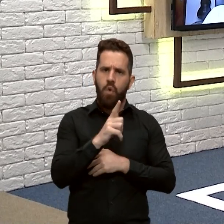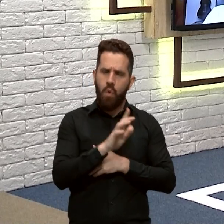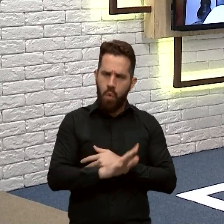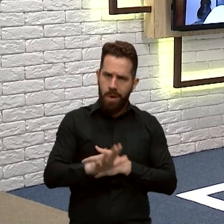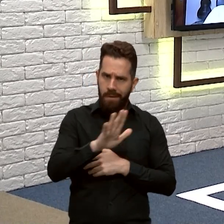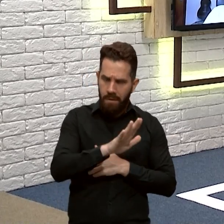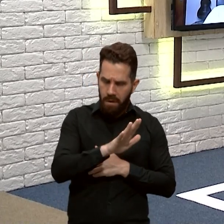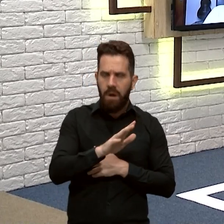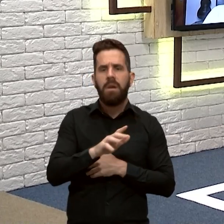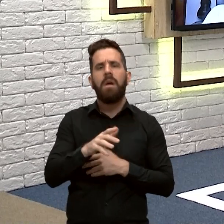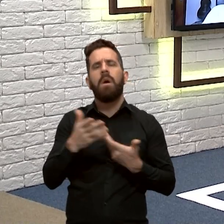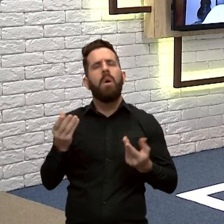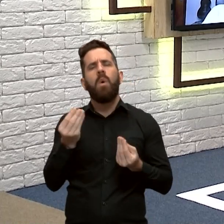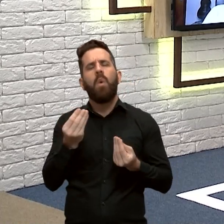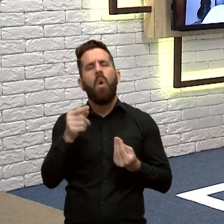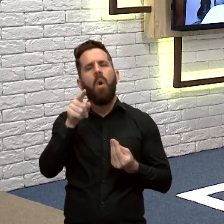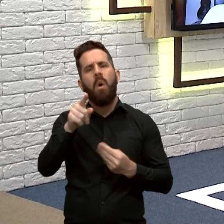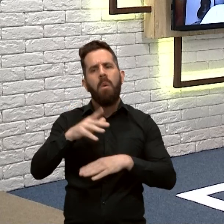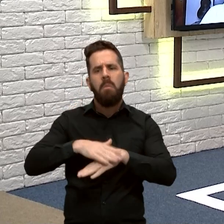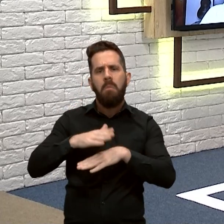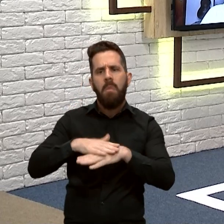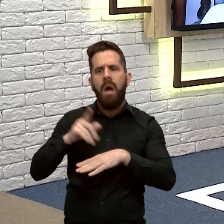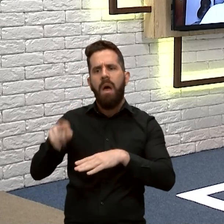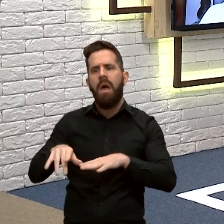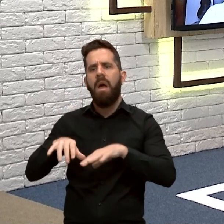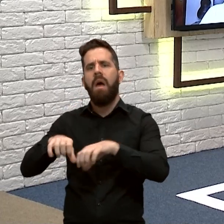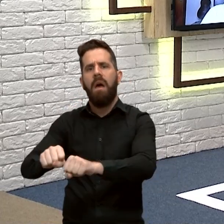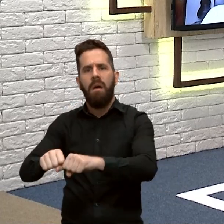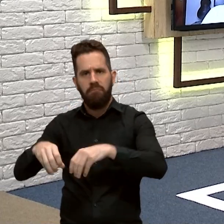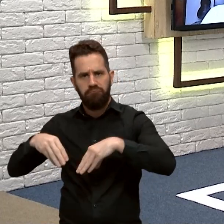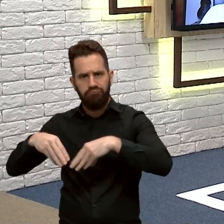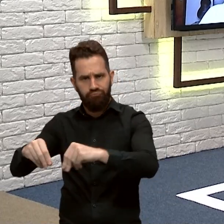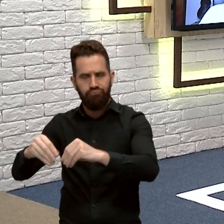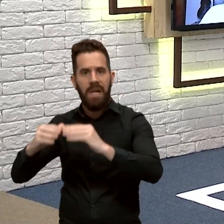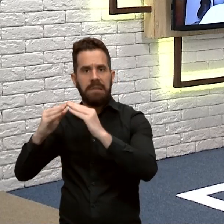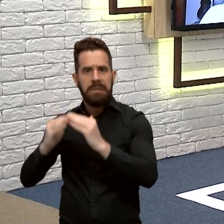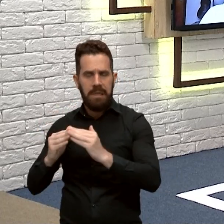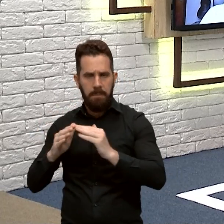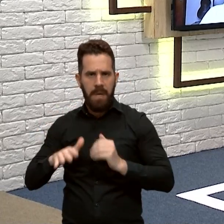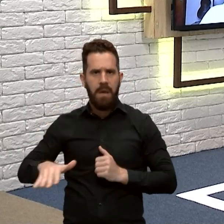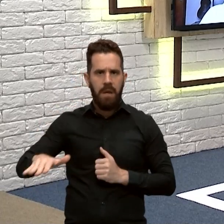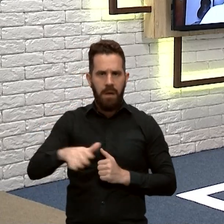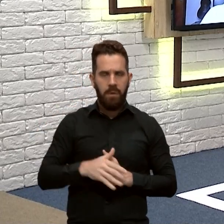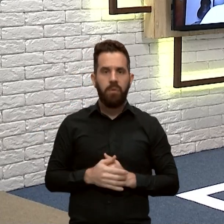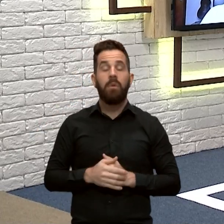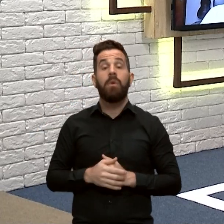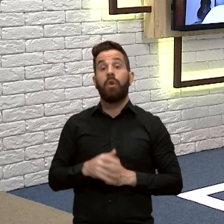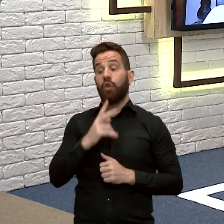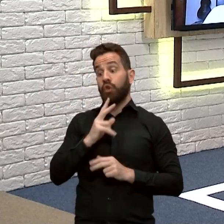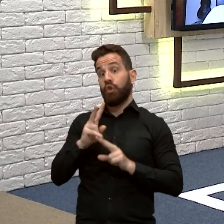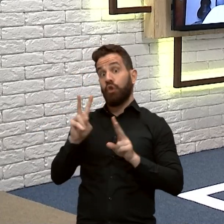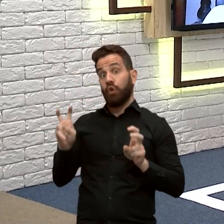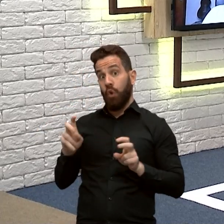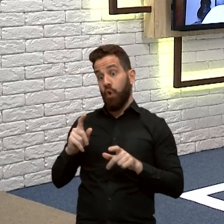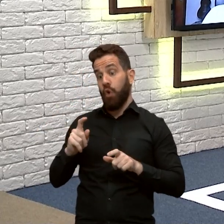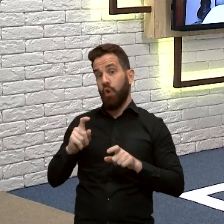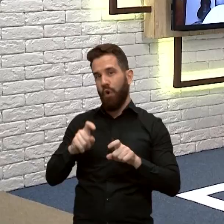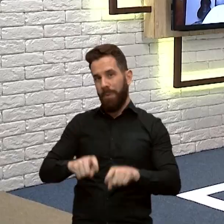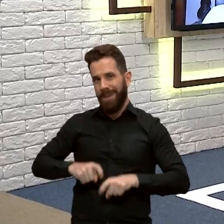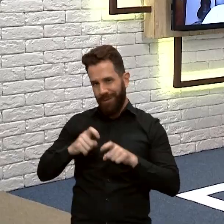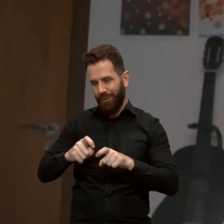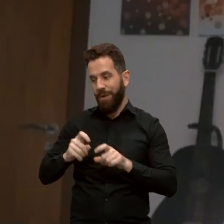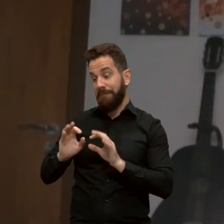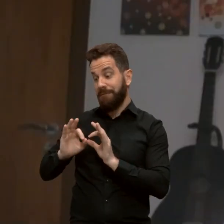do assentamento? Bom, quando a gente trata da agricultura familiar, de modo geral, elas se deparam com diversos